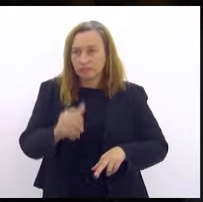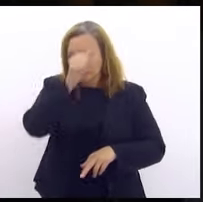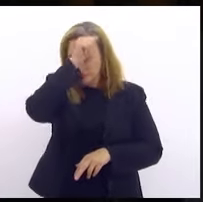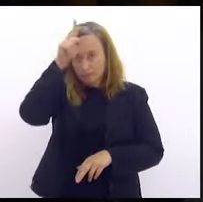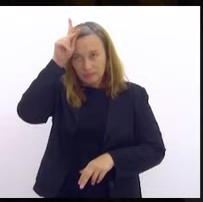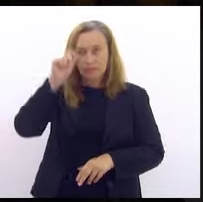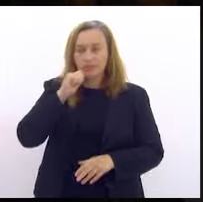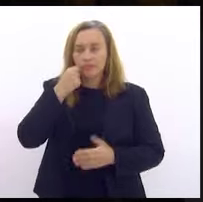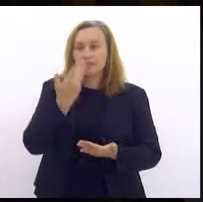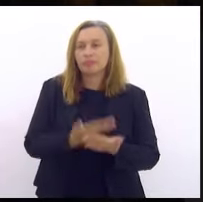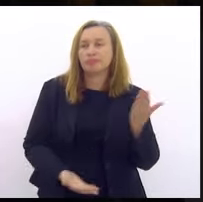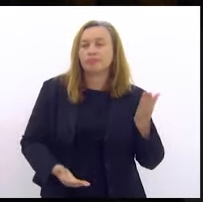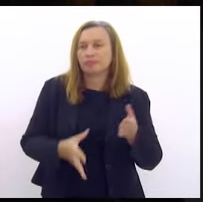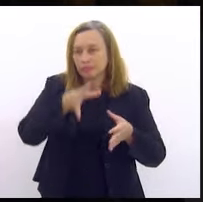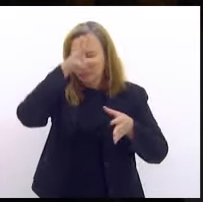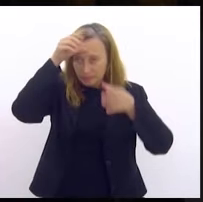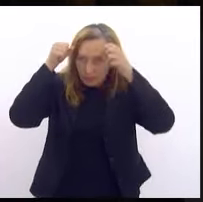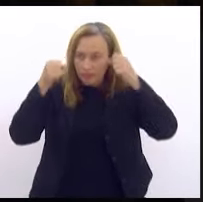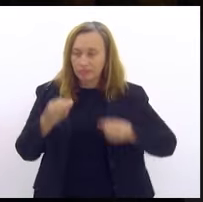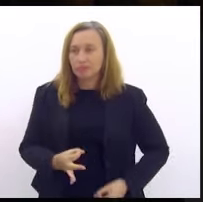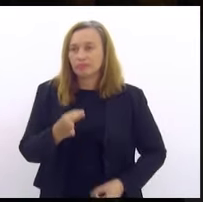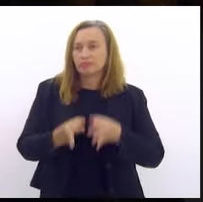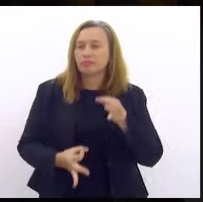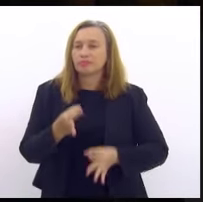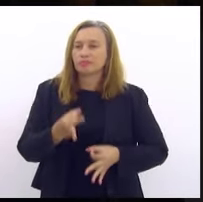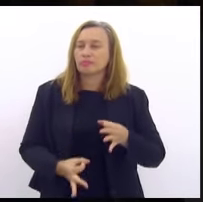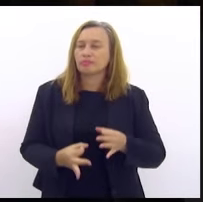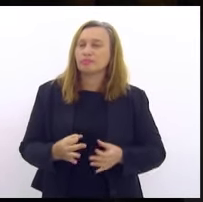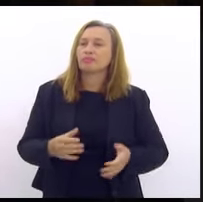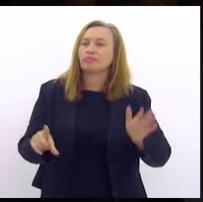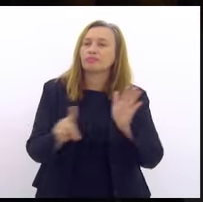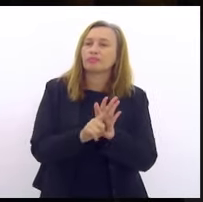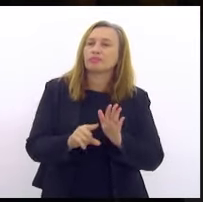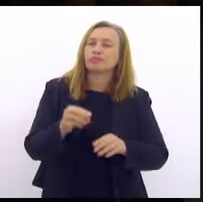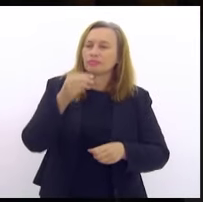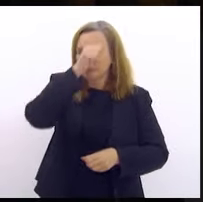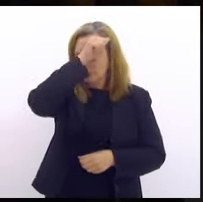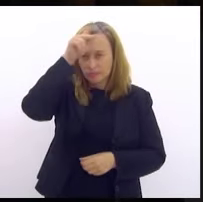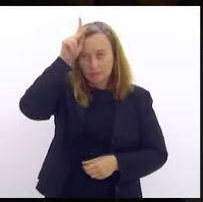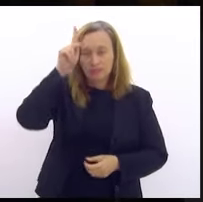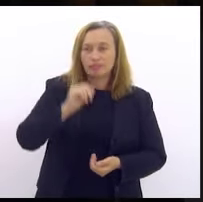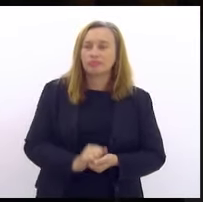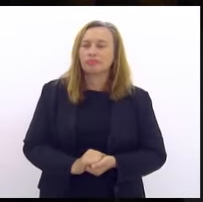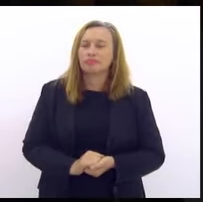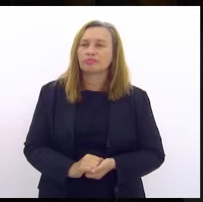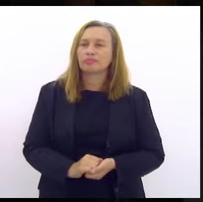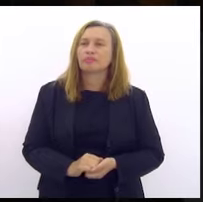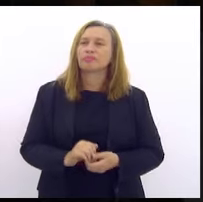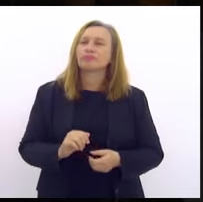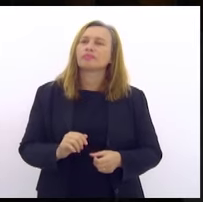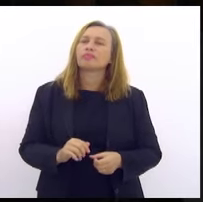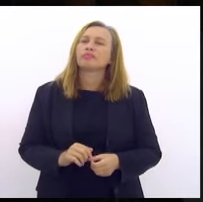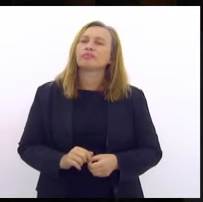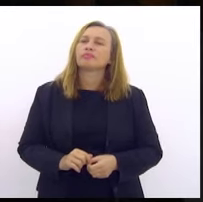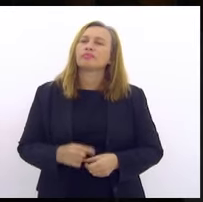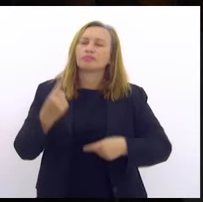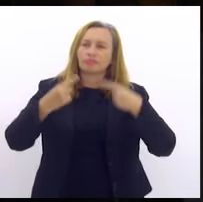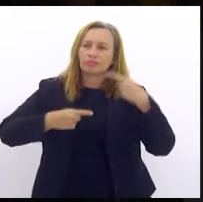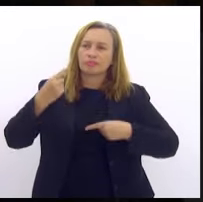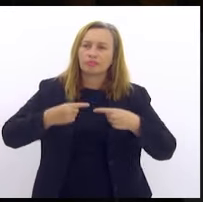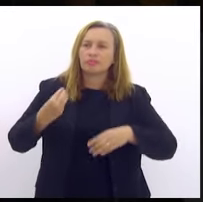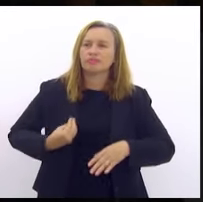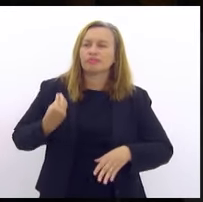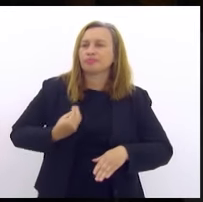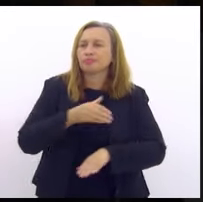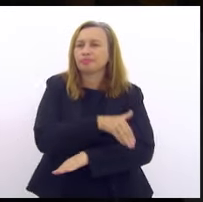perdeu no Supremo, está em vigor a lei municipal que garante a política para a população em situação de